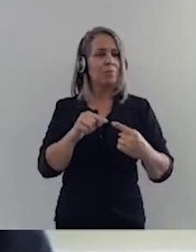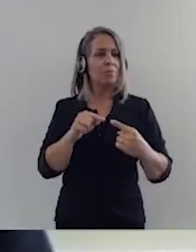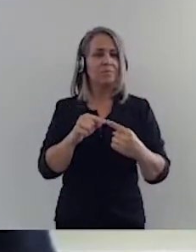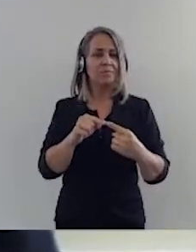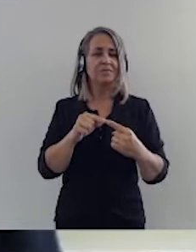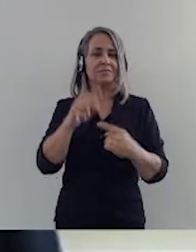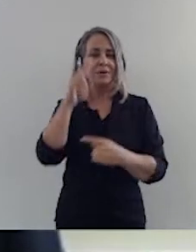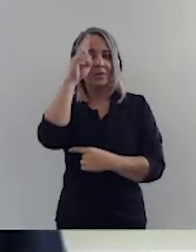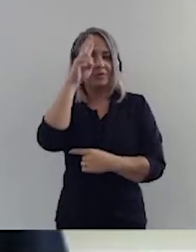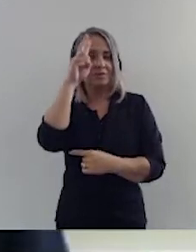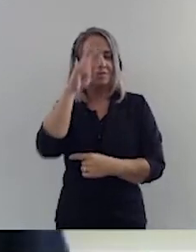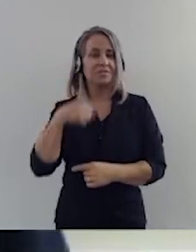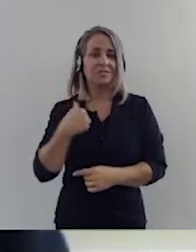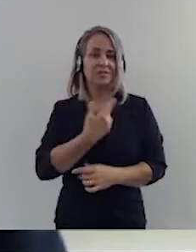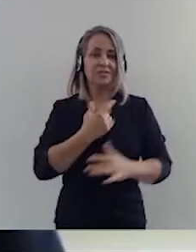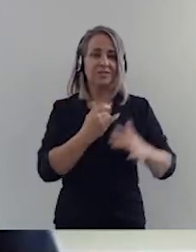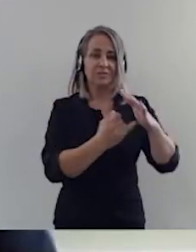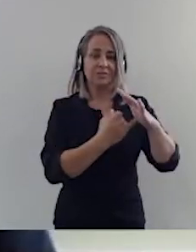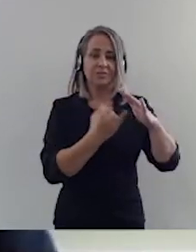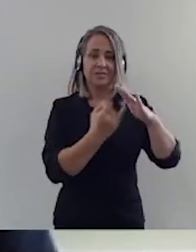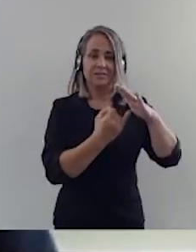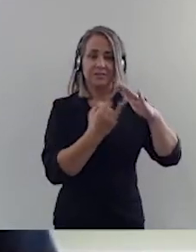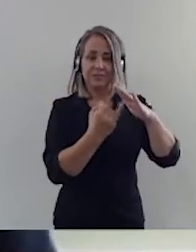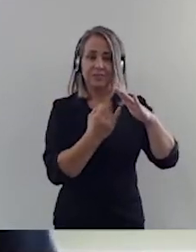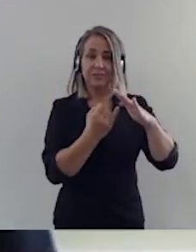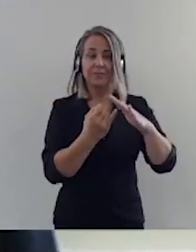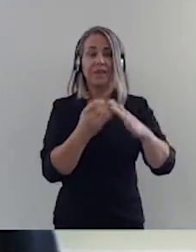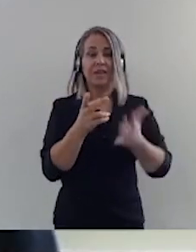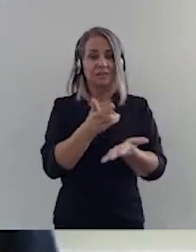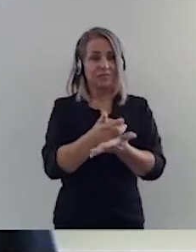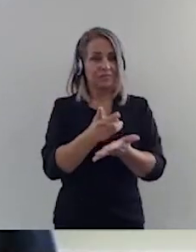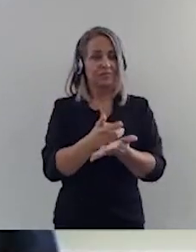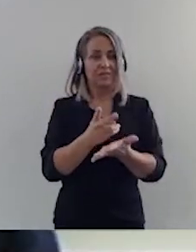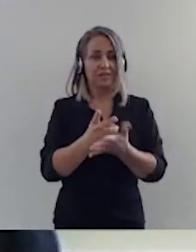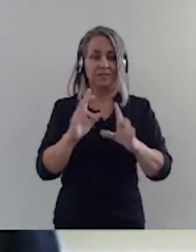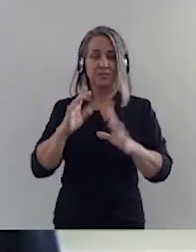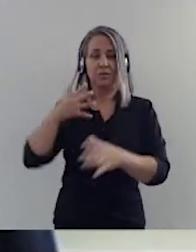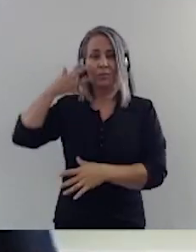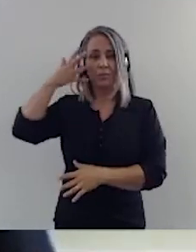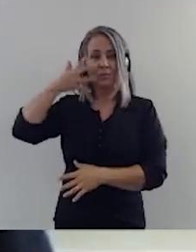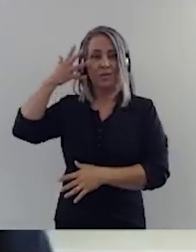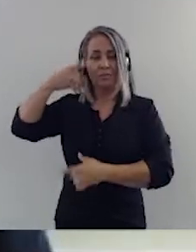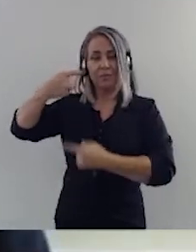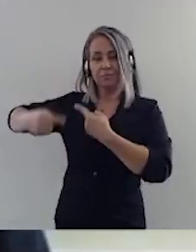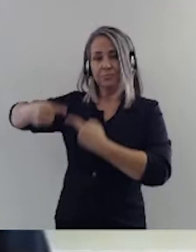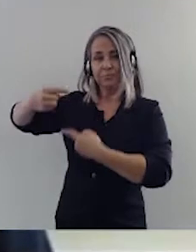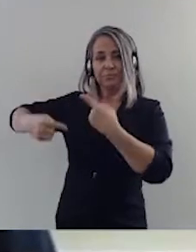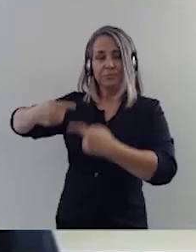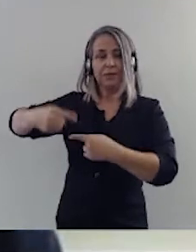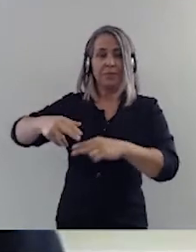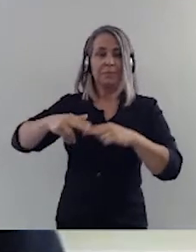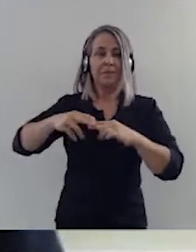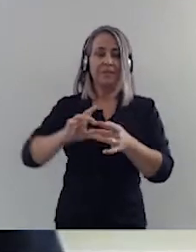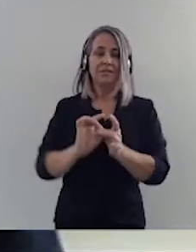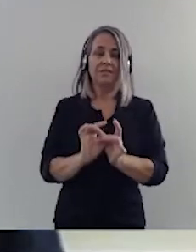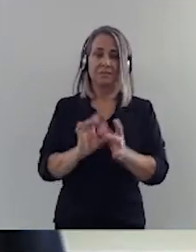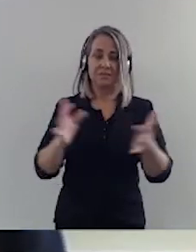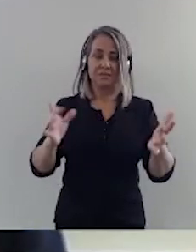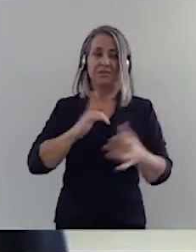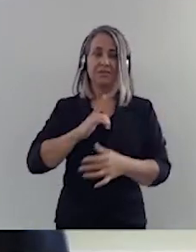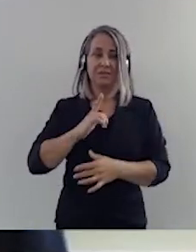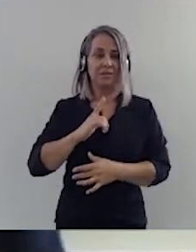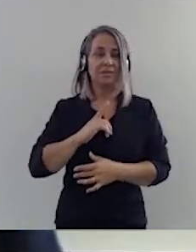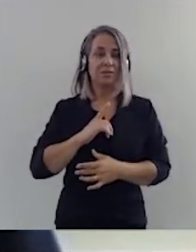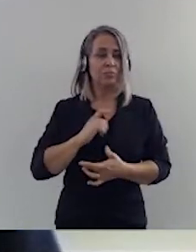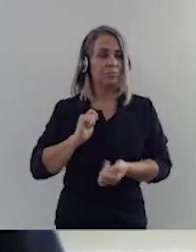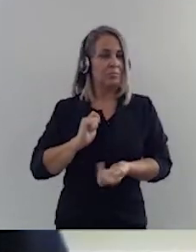a história da nossa instituição. Exatamente o debate em torno da democracia, que é um valor